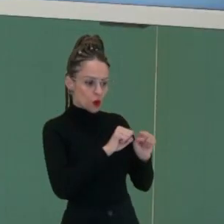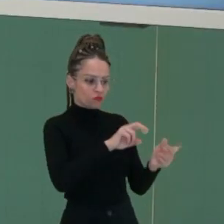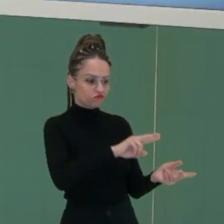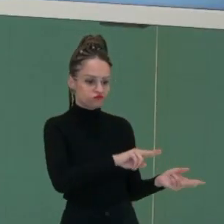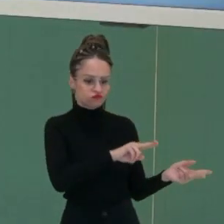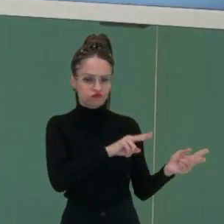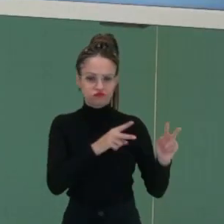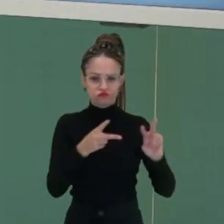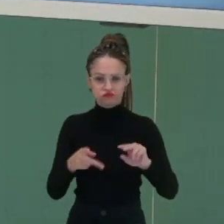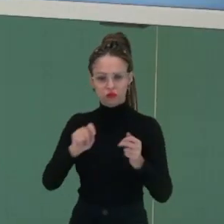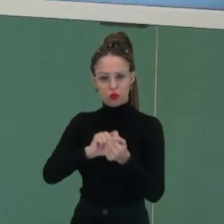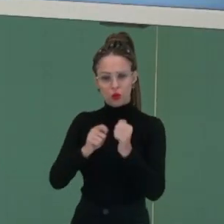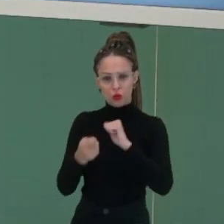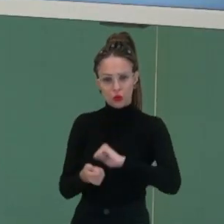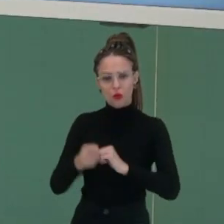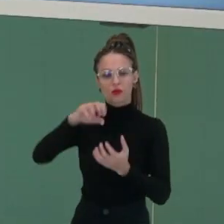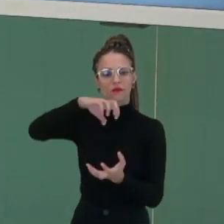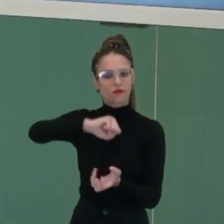artesanato. E